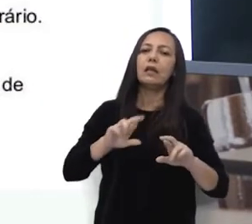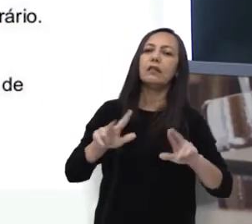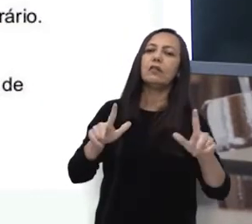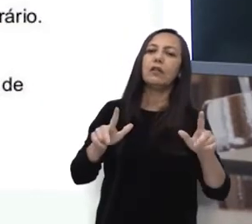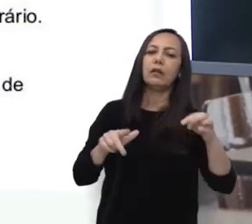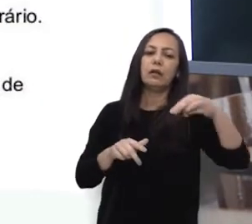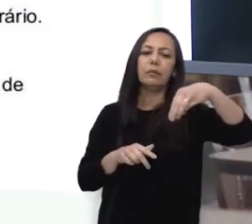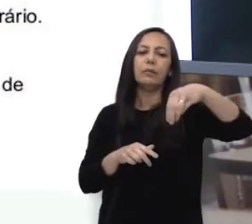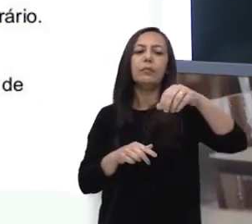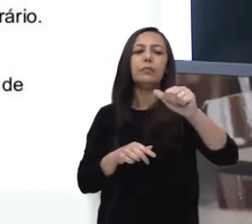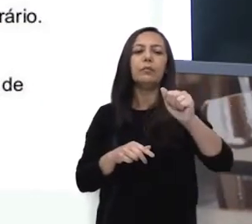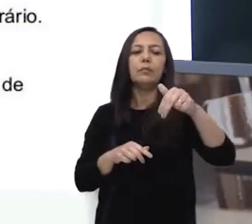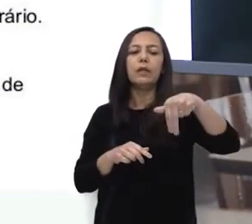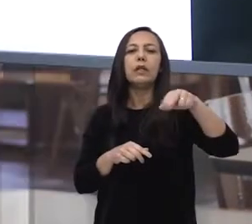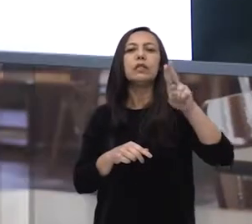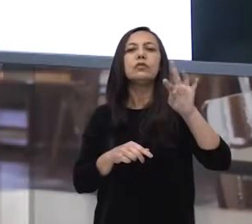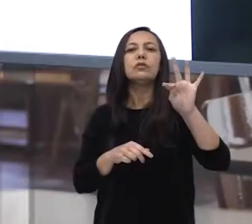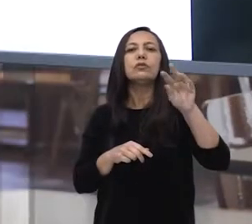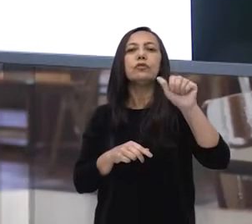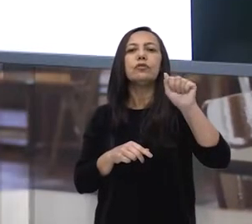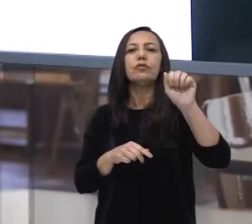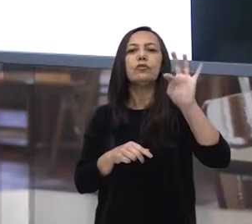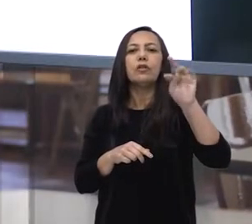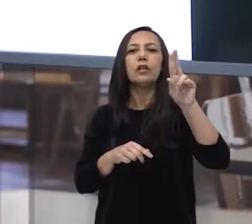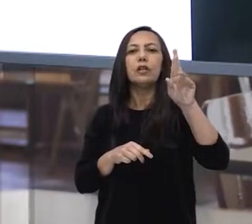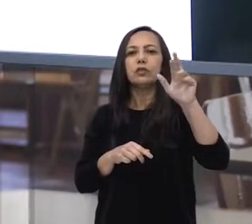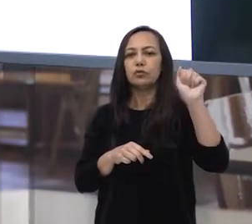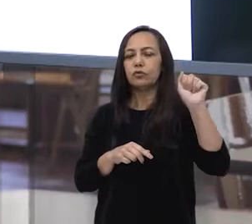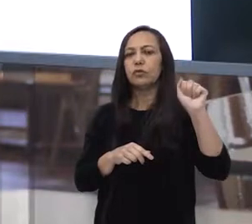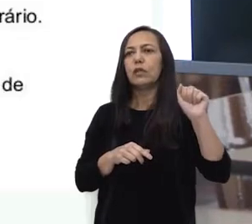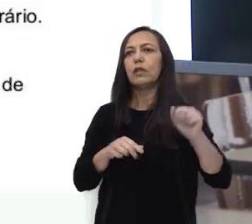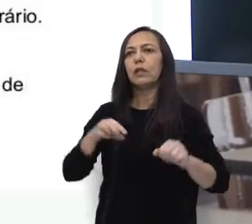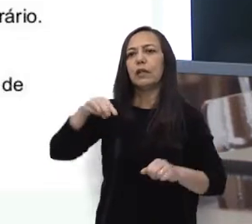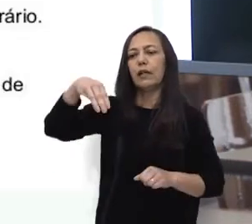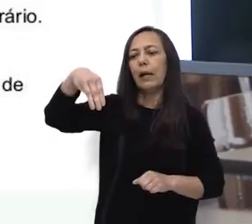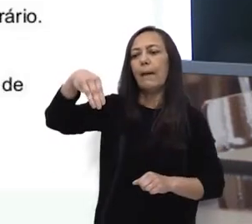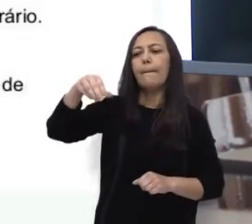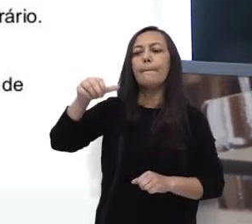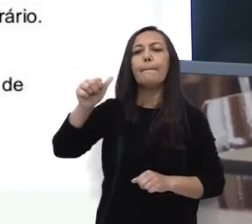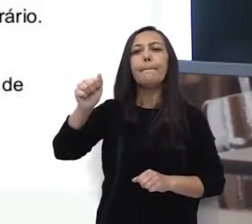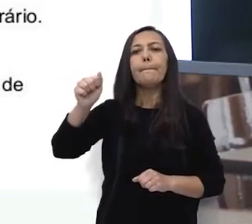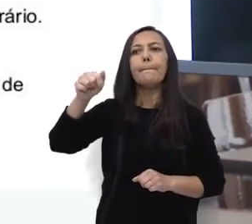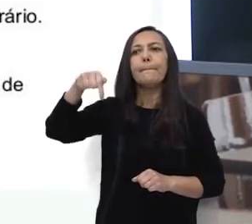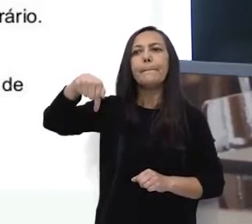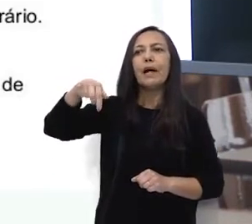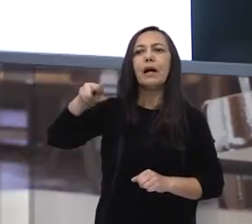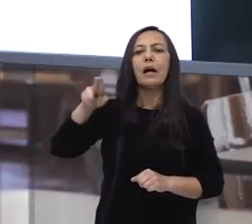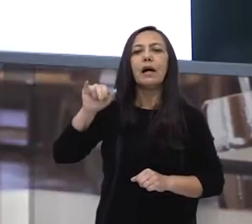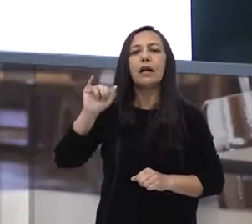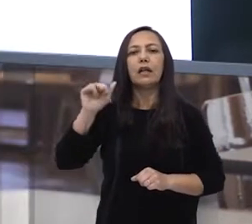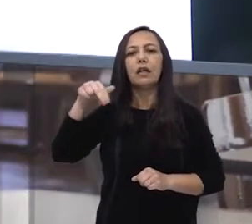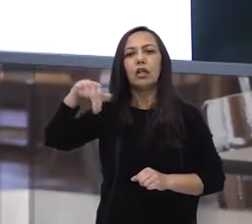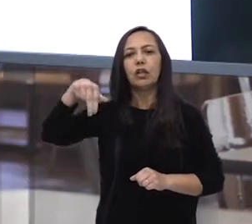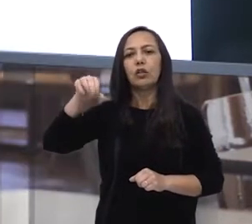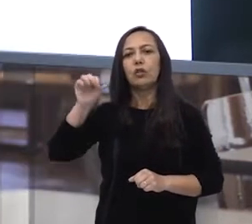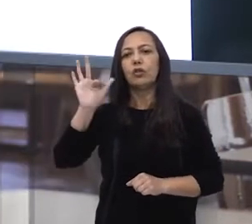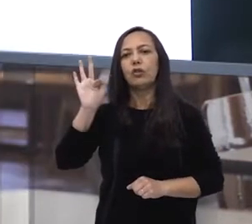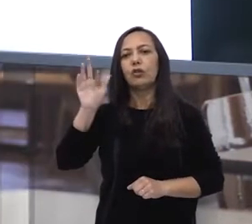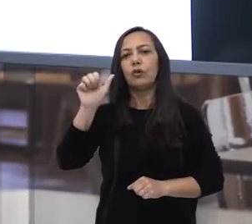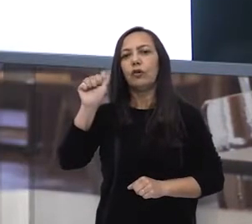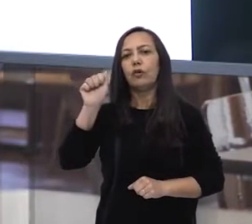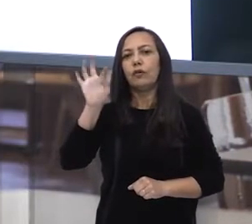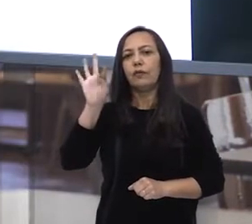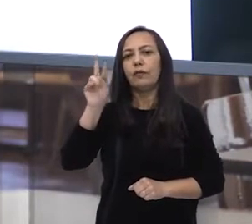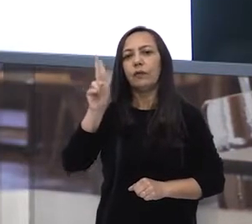aí de manufatura e maquinofatura, que eu vou explicar já já o que é. Então a manufatura era uma oficina, um local que